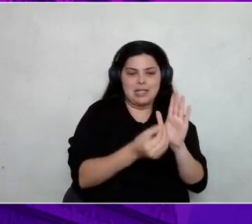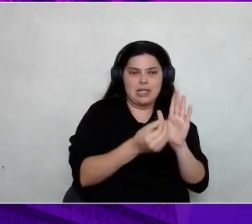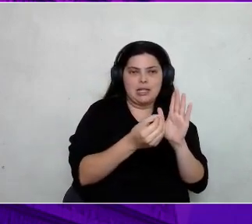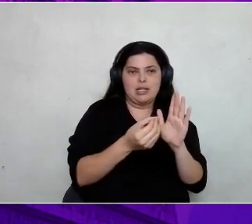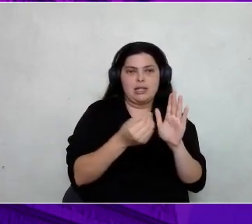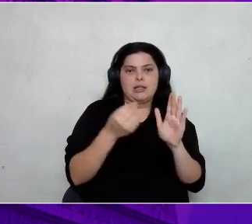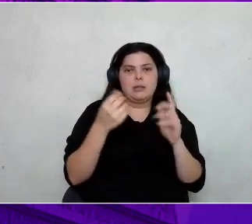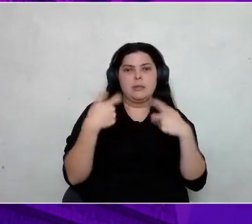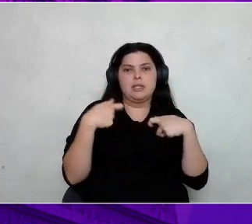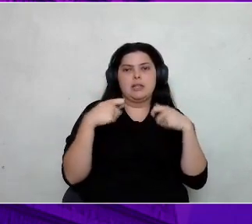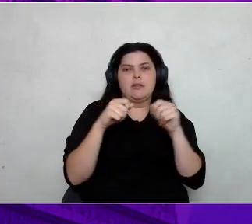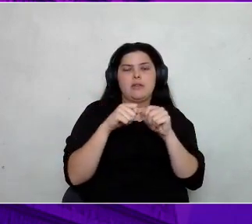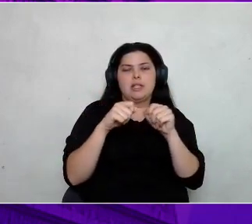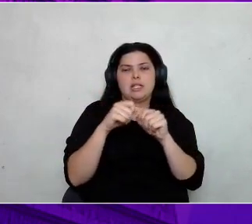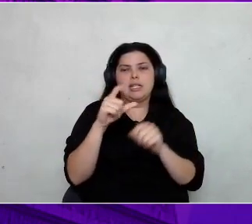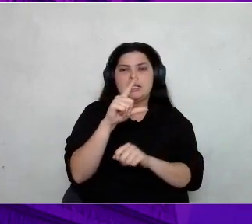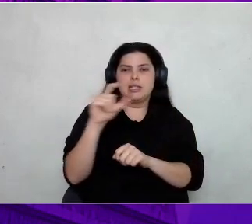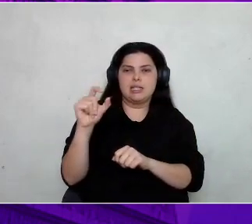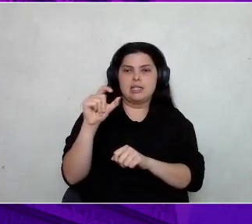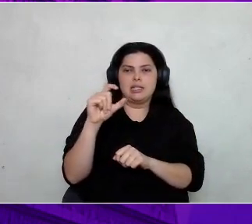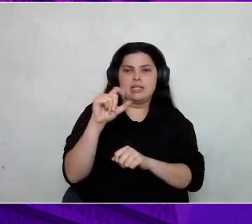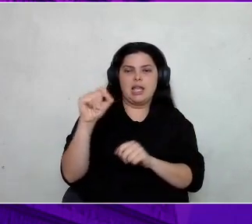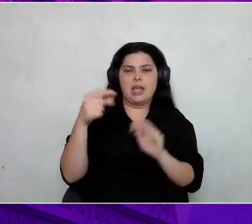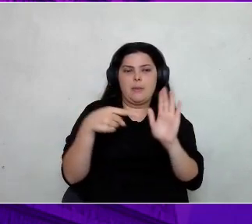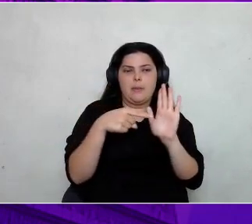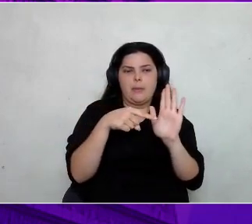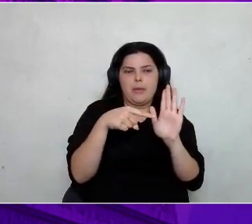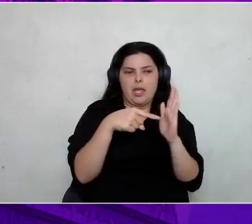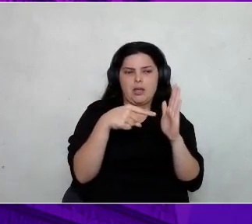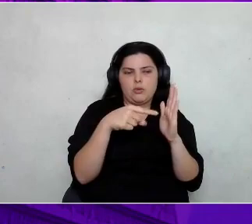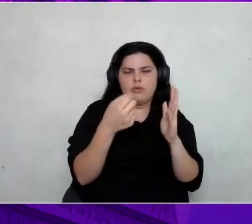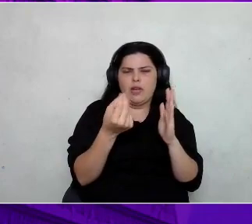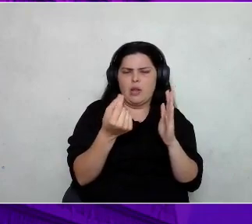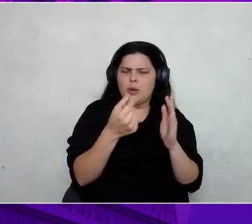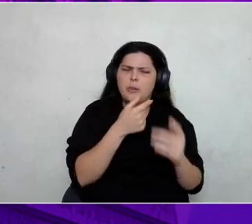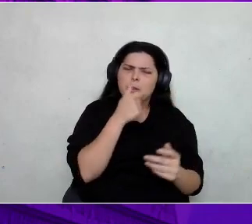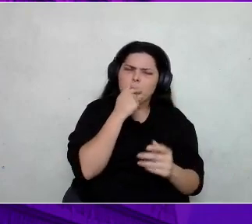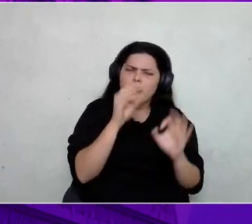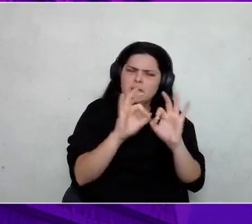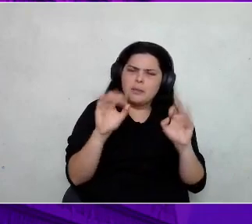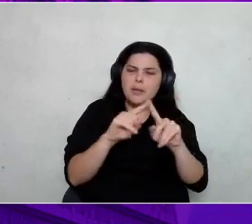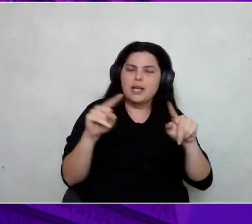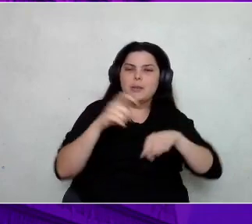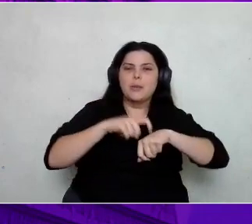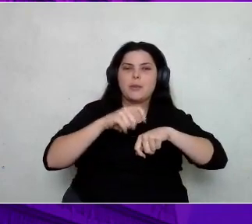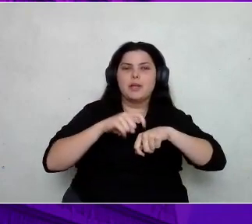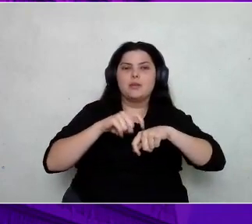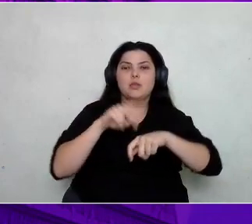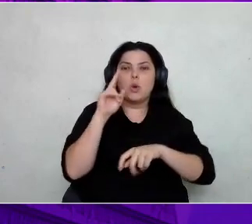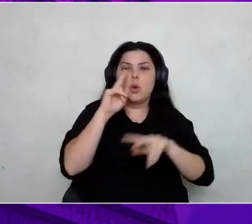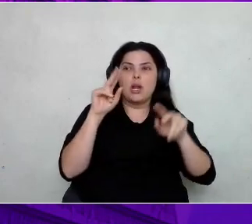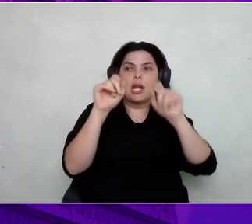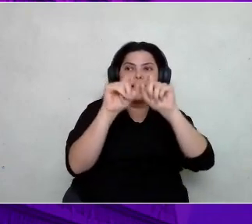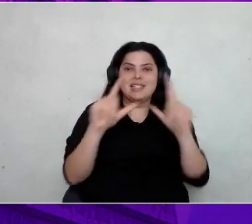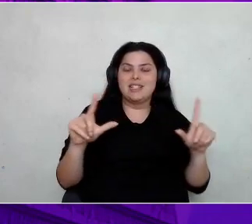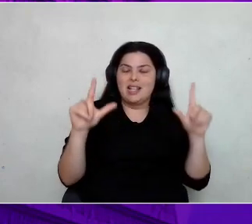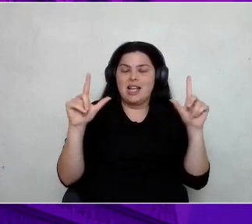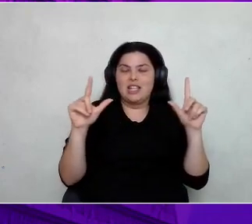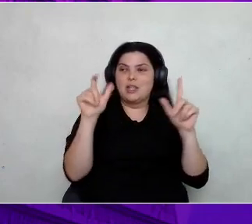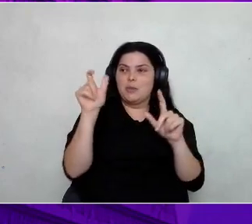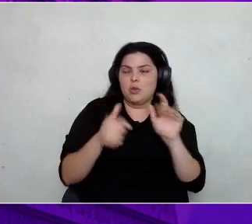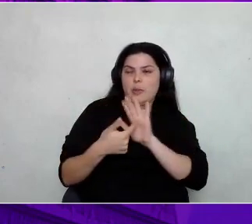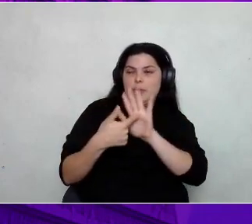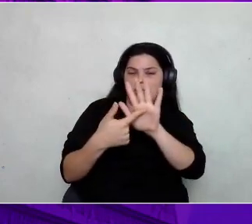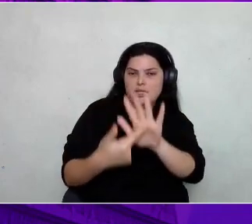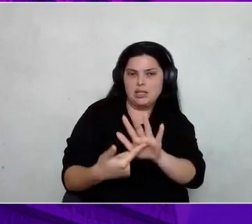o 100 menos o valor de cabeça, né? Parece pouco, mas na hora de bater o olho num slide que alguém está apresentando e vocês têm